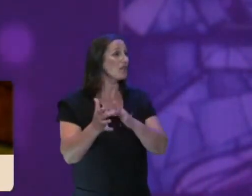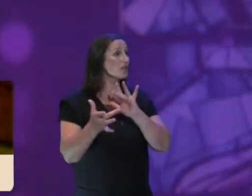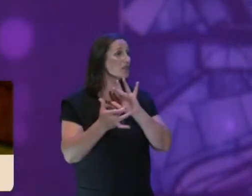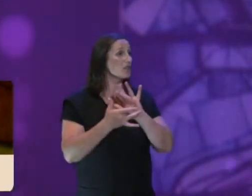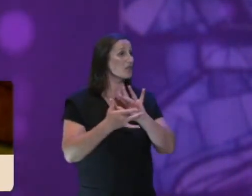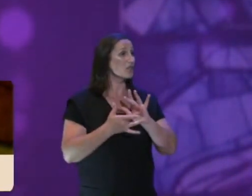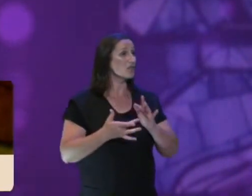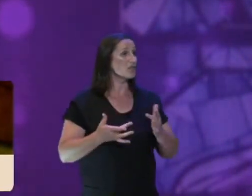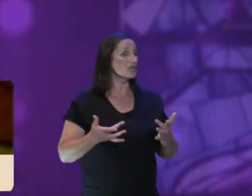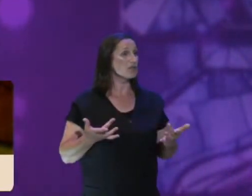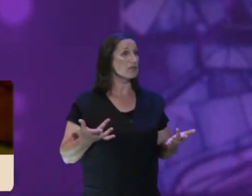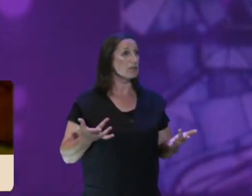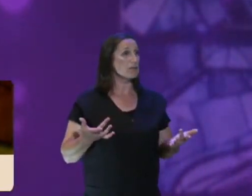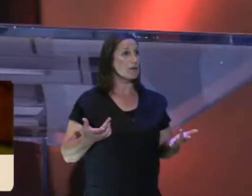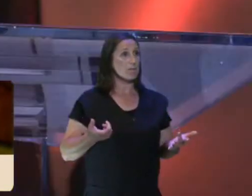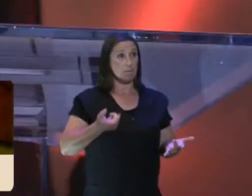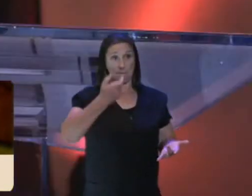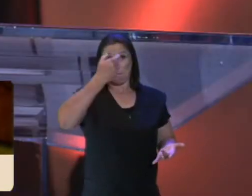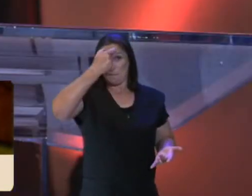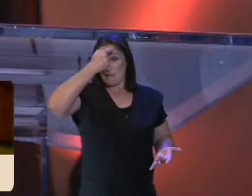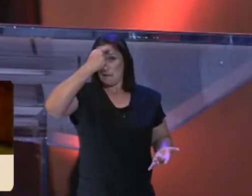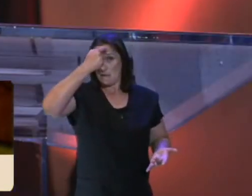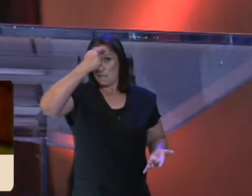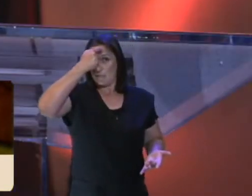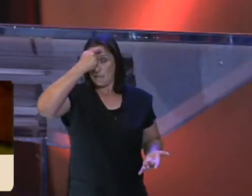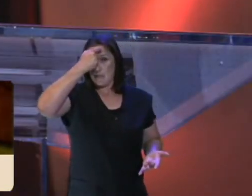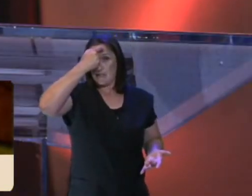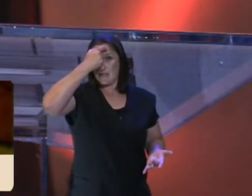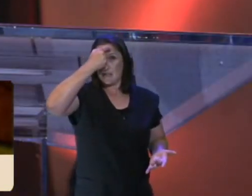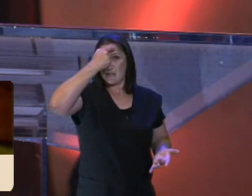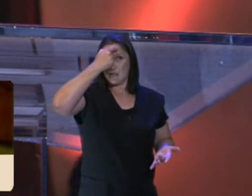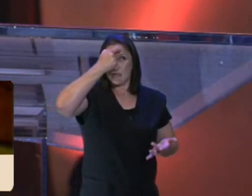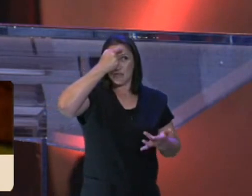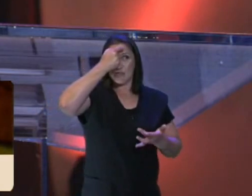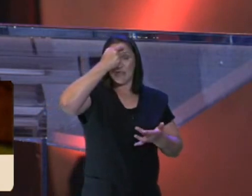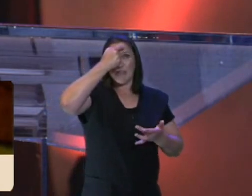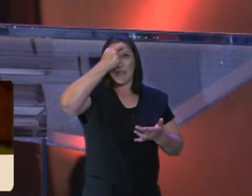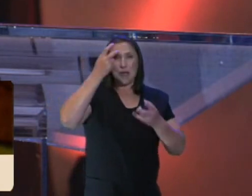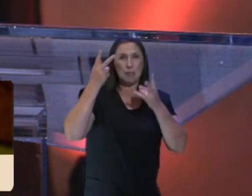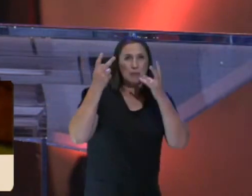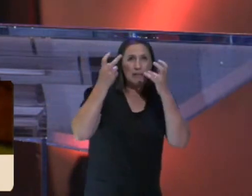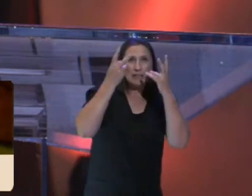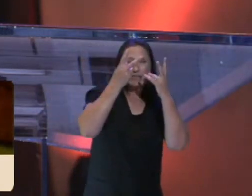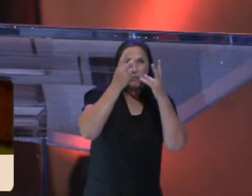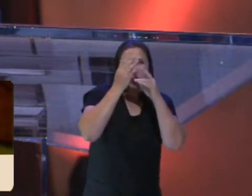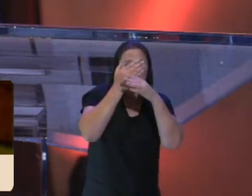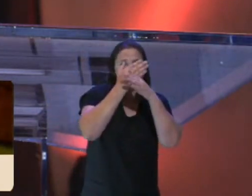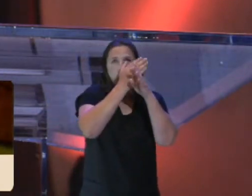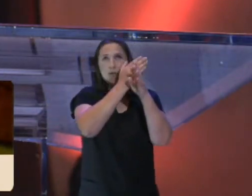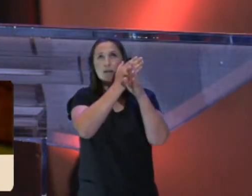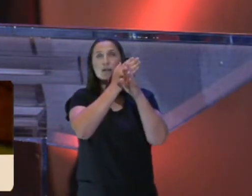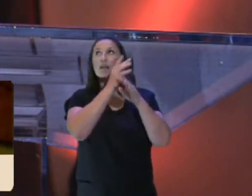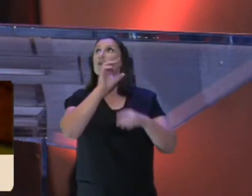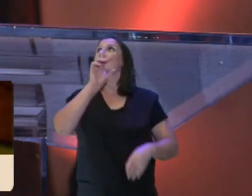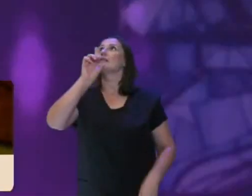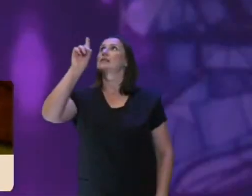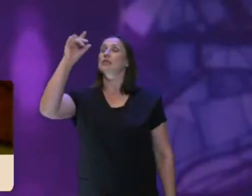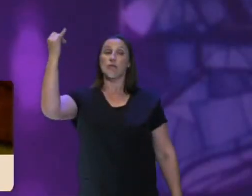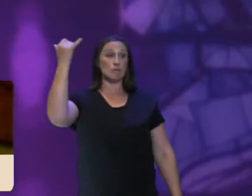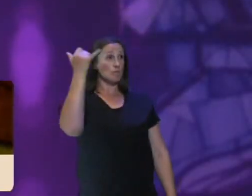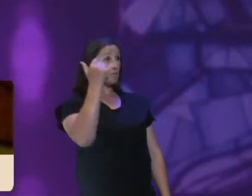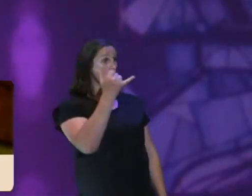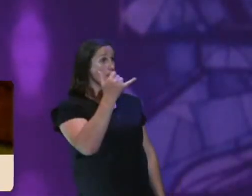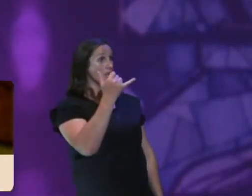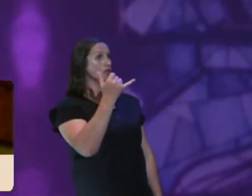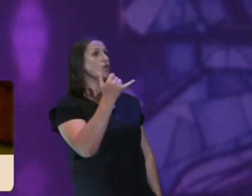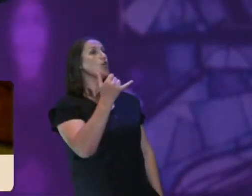Que quando a nossa mente está vindo distorcido, a gente não percebe a bênção. E Deus está dizendo, olha, mas eu vou